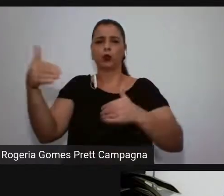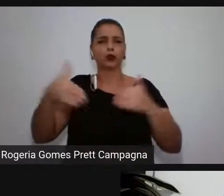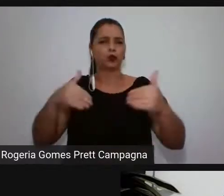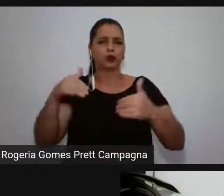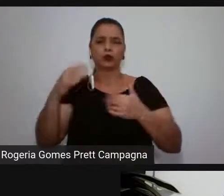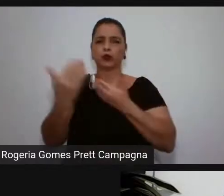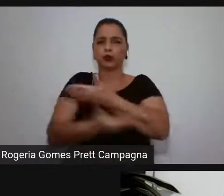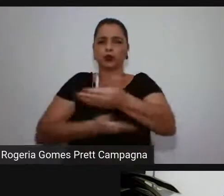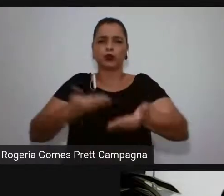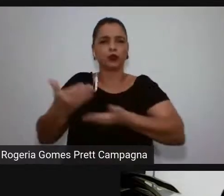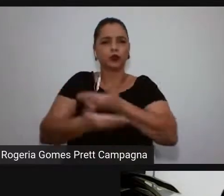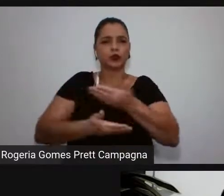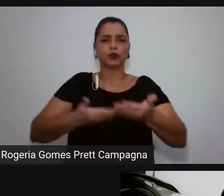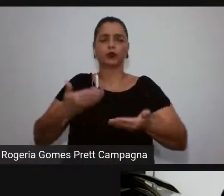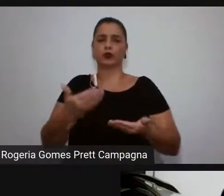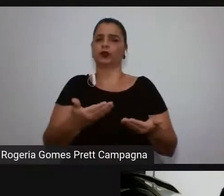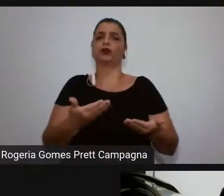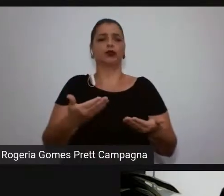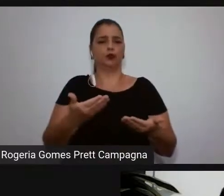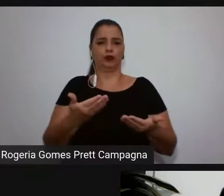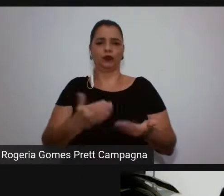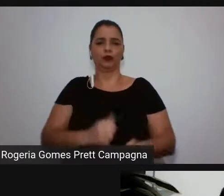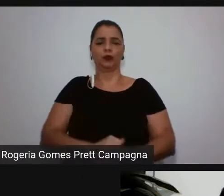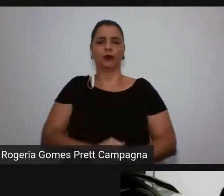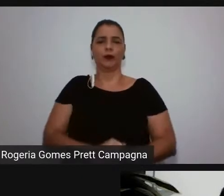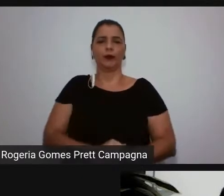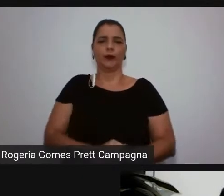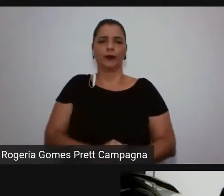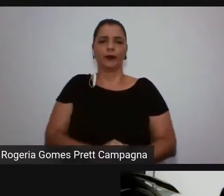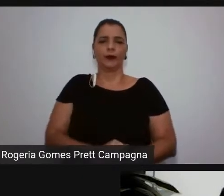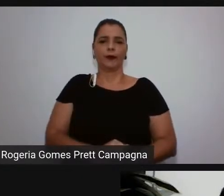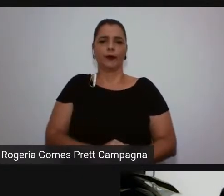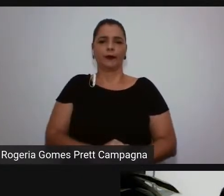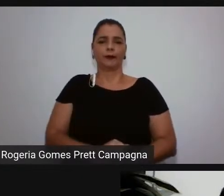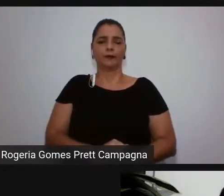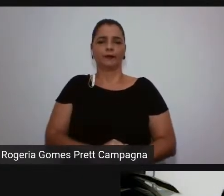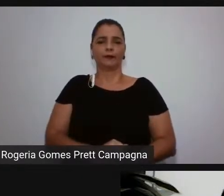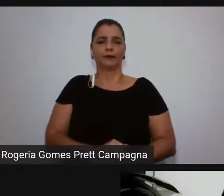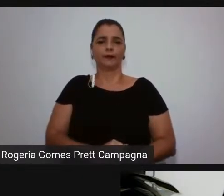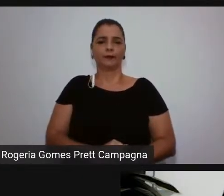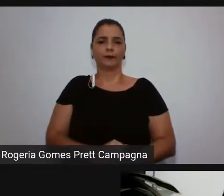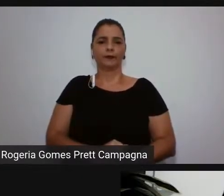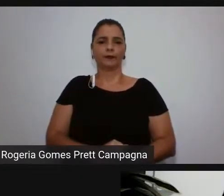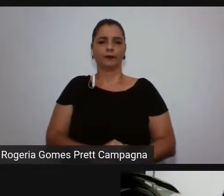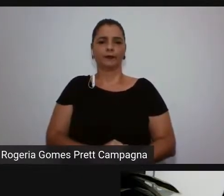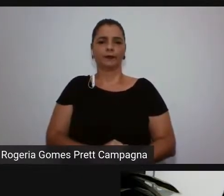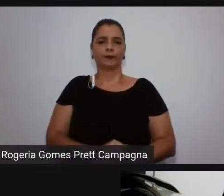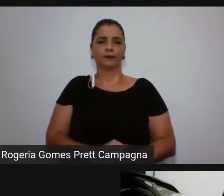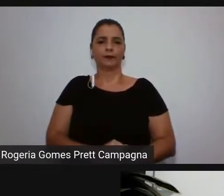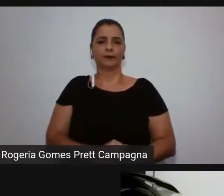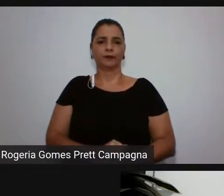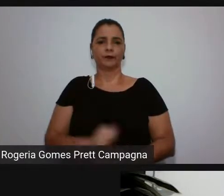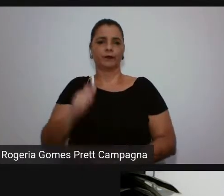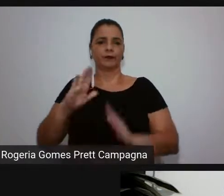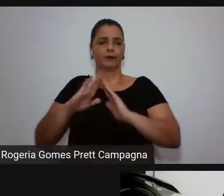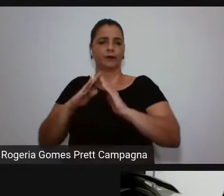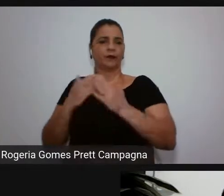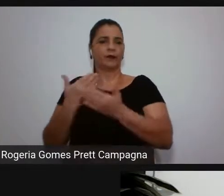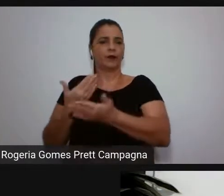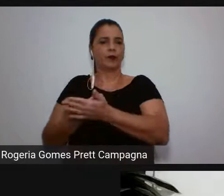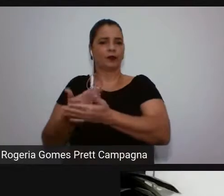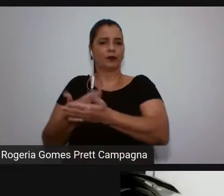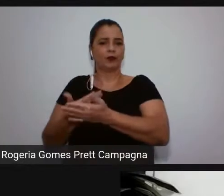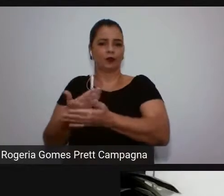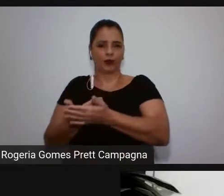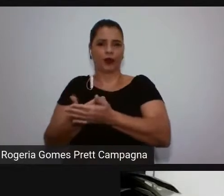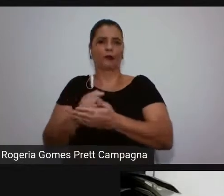que tratam com ele, mas ele e a escola, quando ele